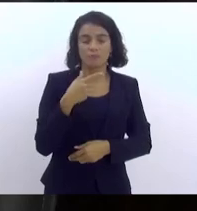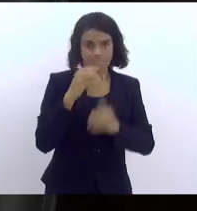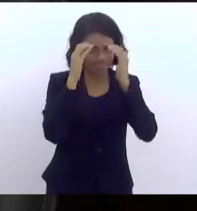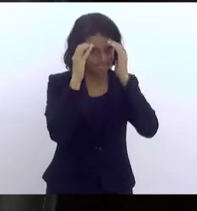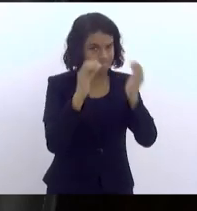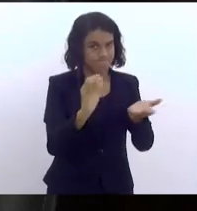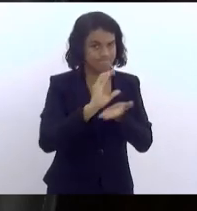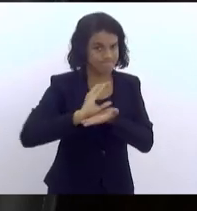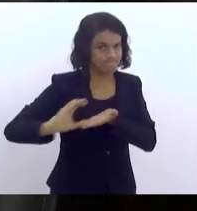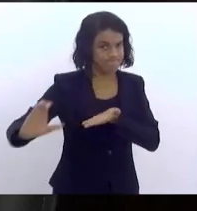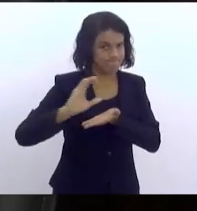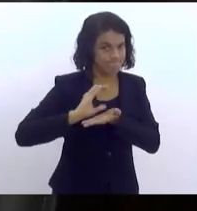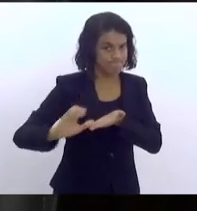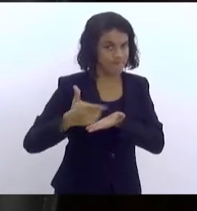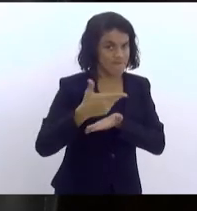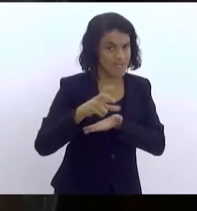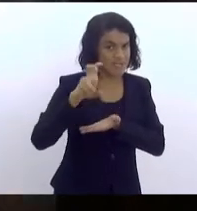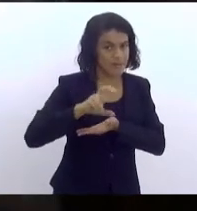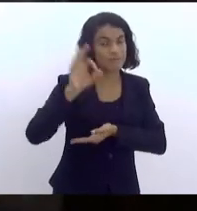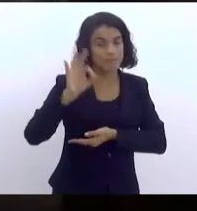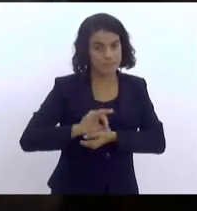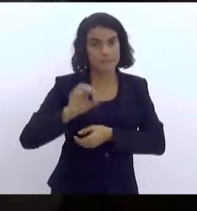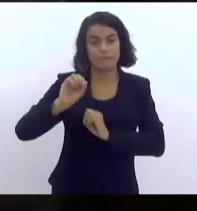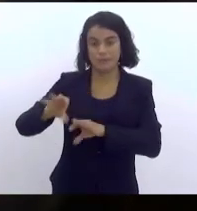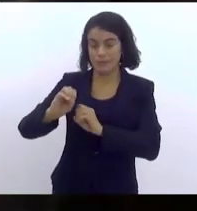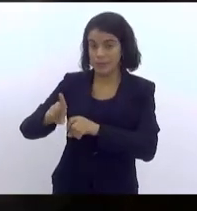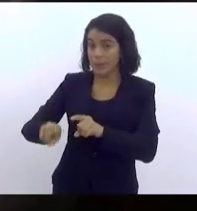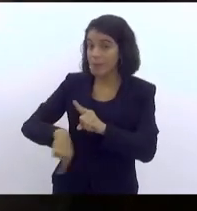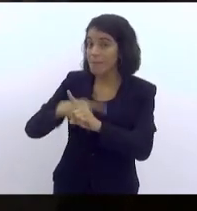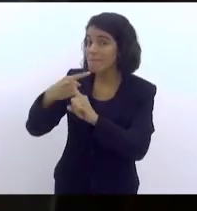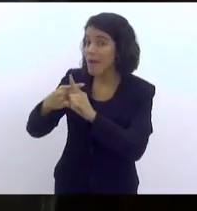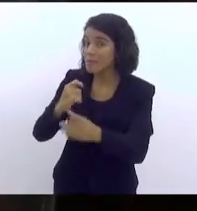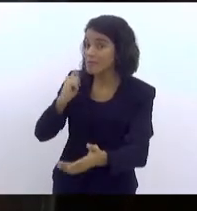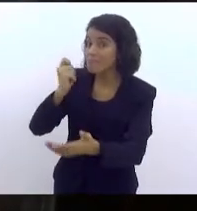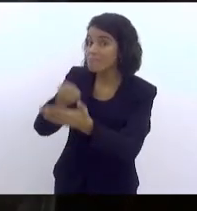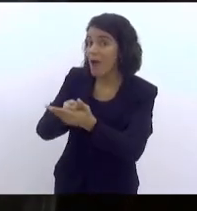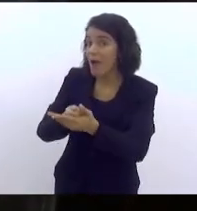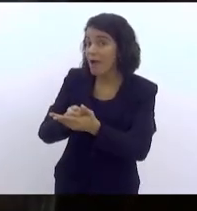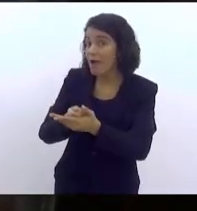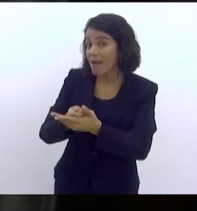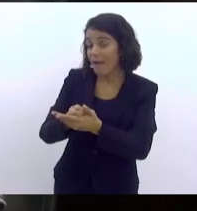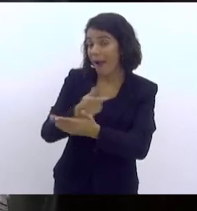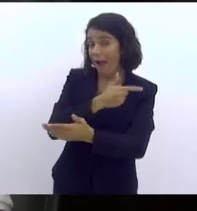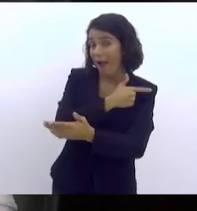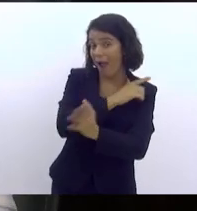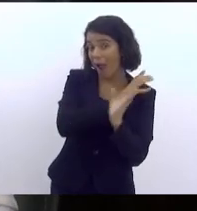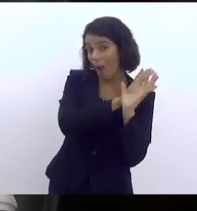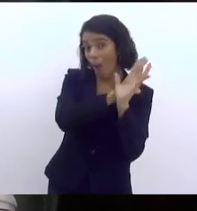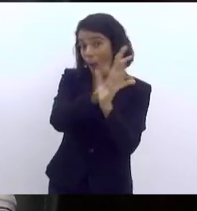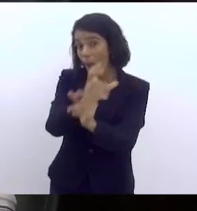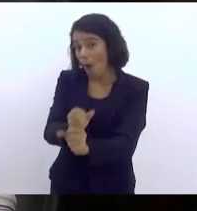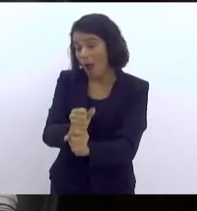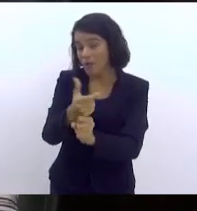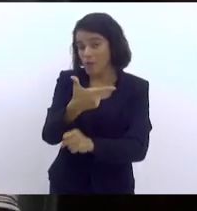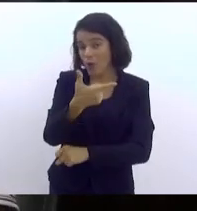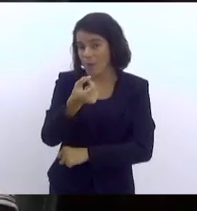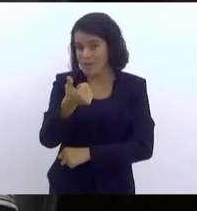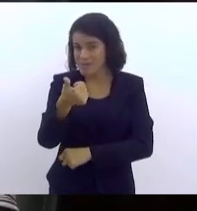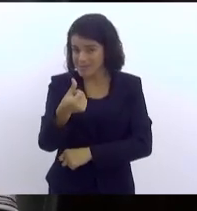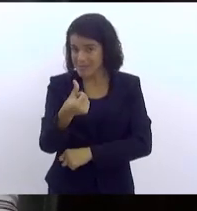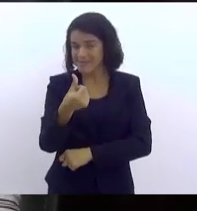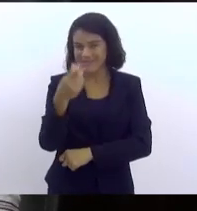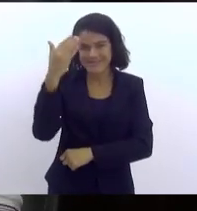25% em educação e pagar essa diferença de 2016 para cá olha